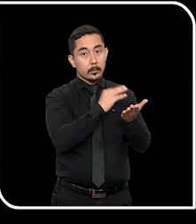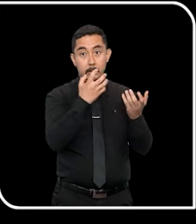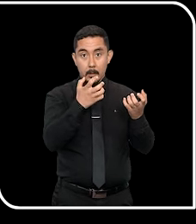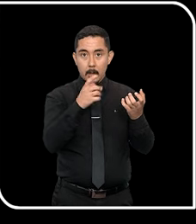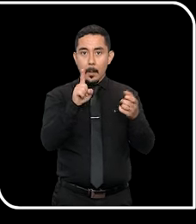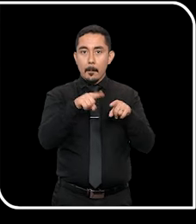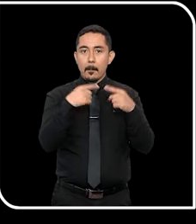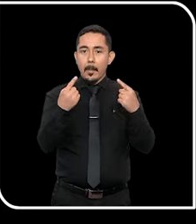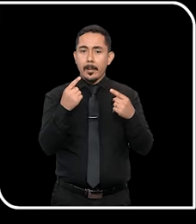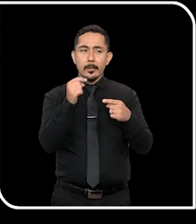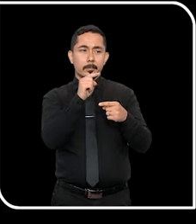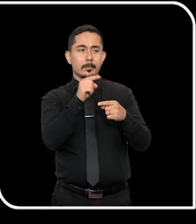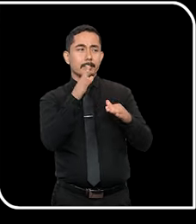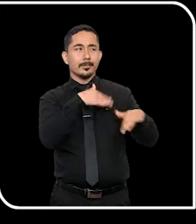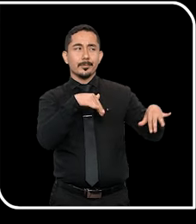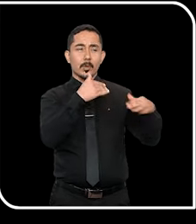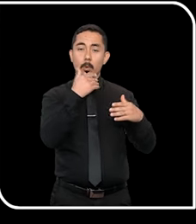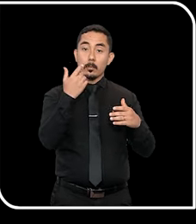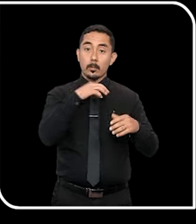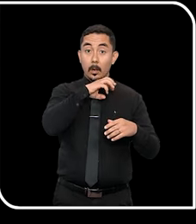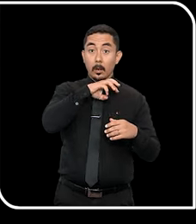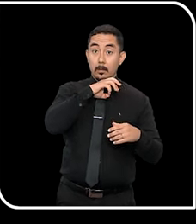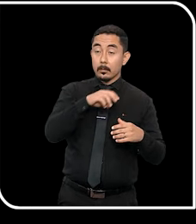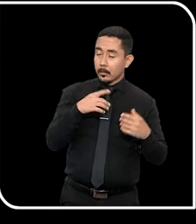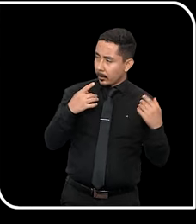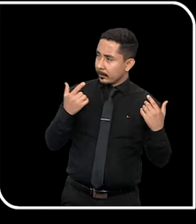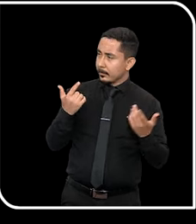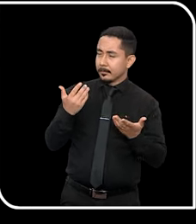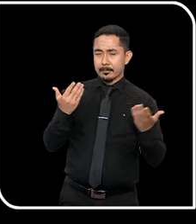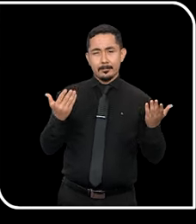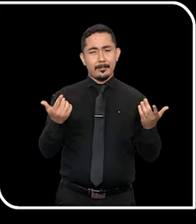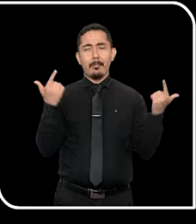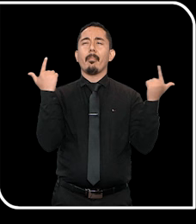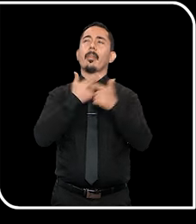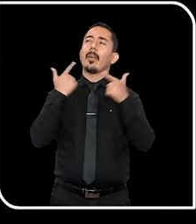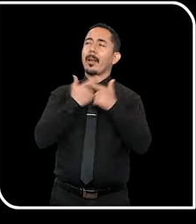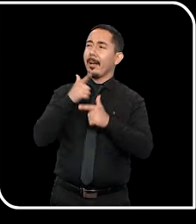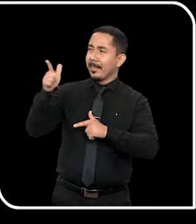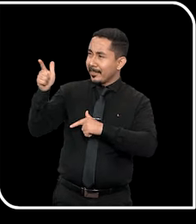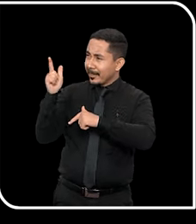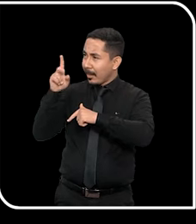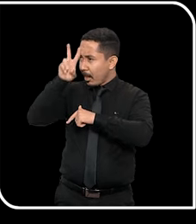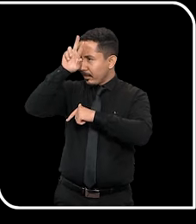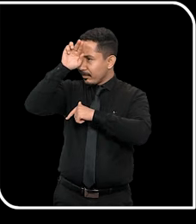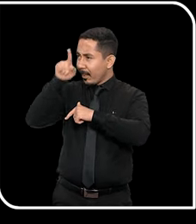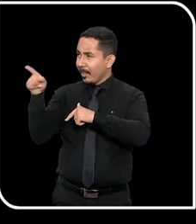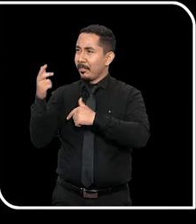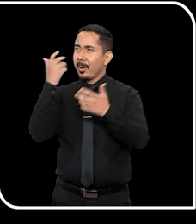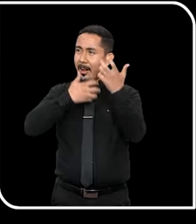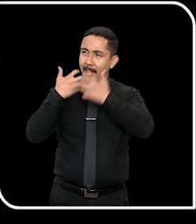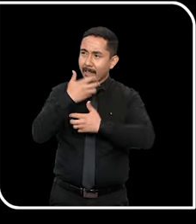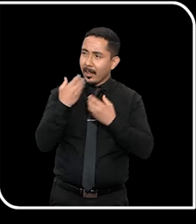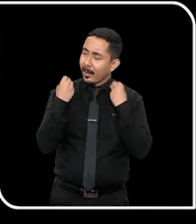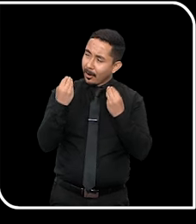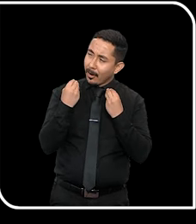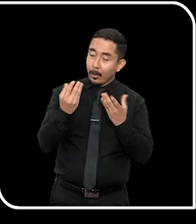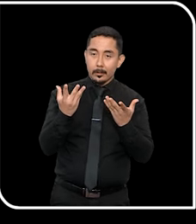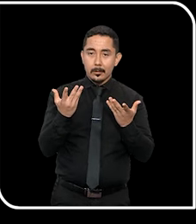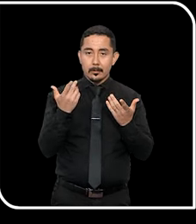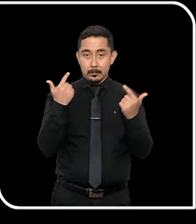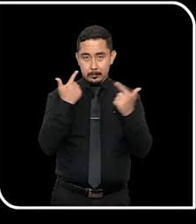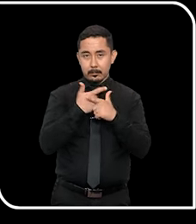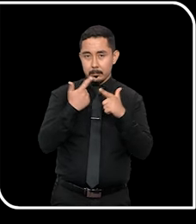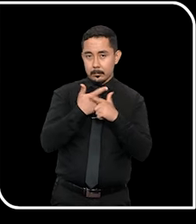concurso de canto e todas as todos os outros animais da floresta deram risada quando o gafanhoto foi se